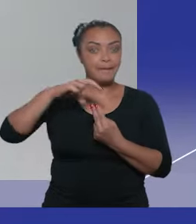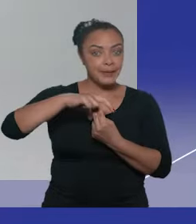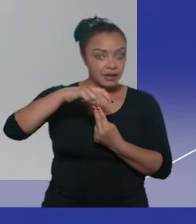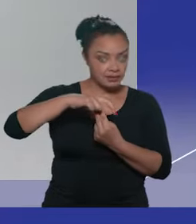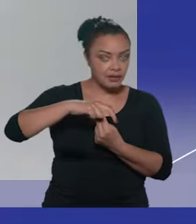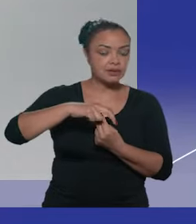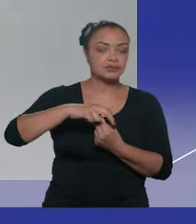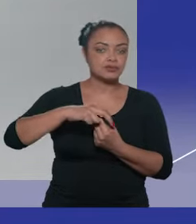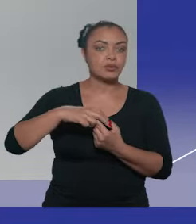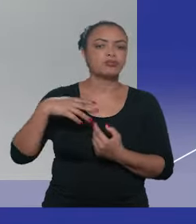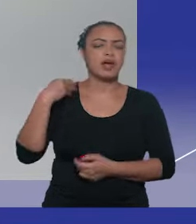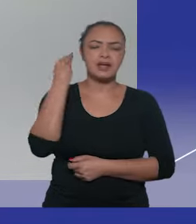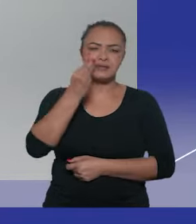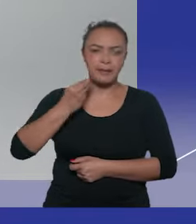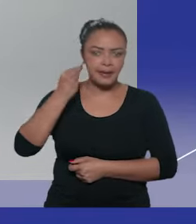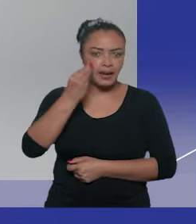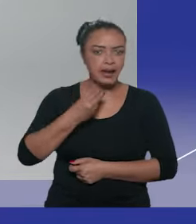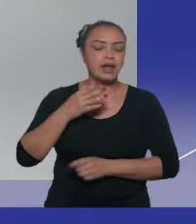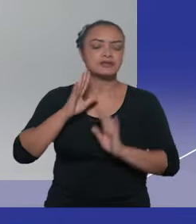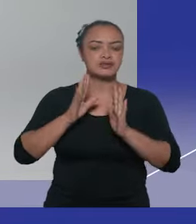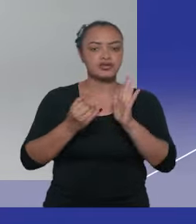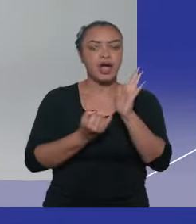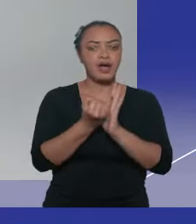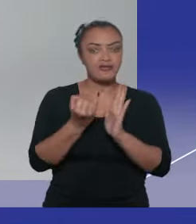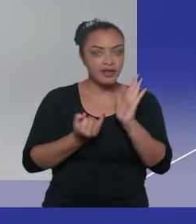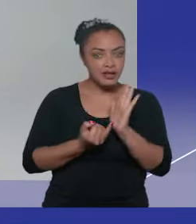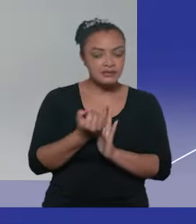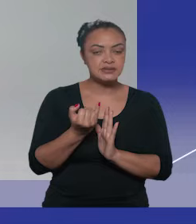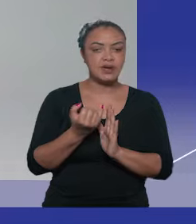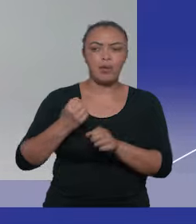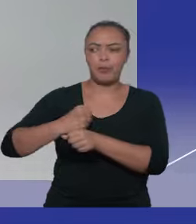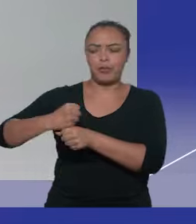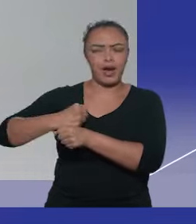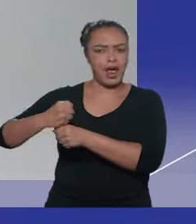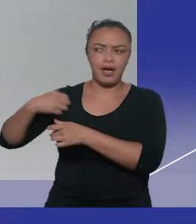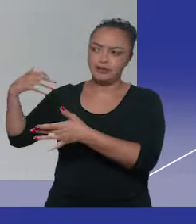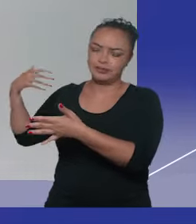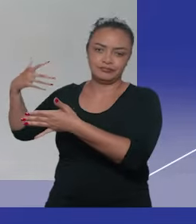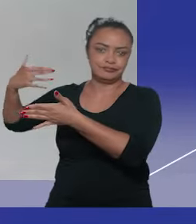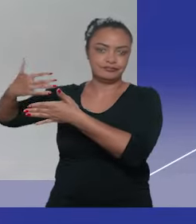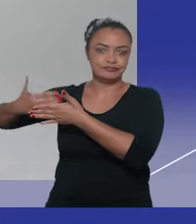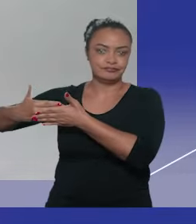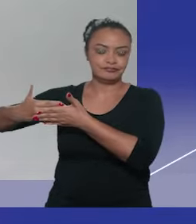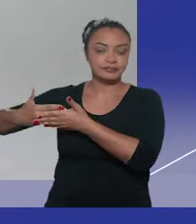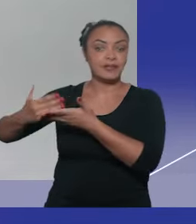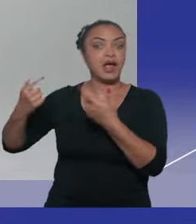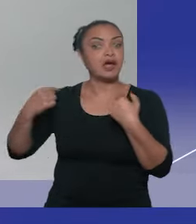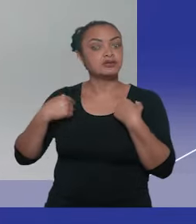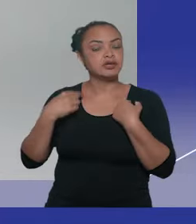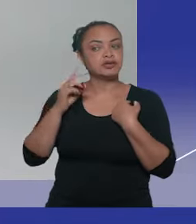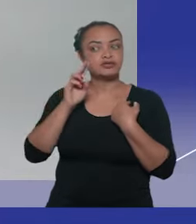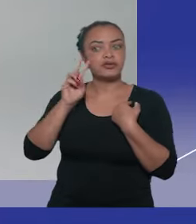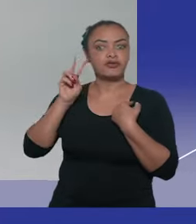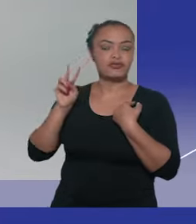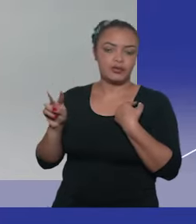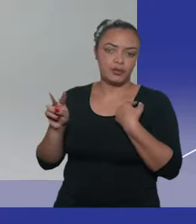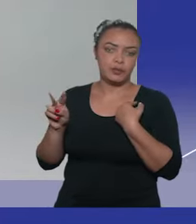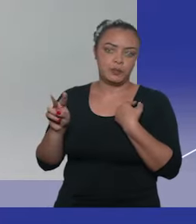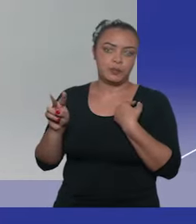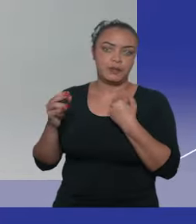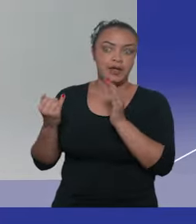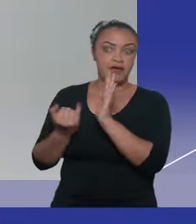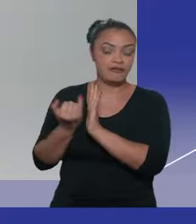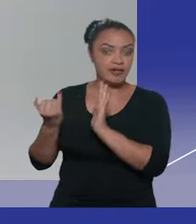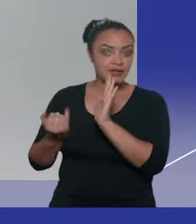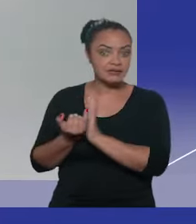nós, Bradesco, com toda essa experiência de inflação no nosso mercado por tantas décadas, nós começamos a olhar essa inflação,